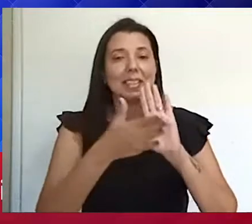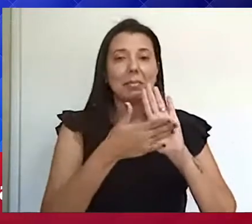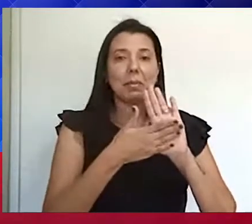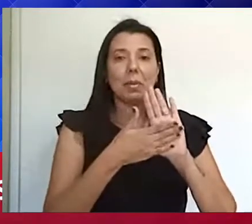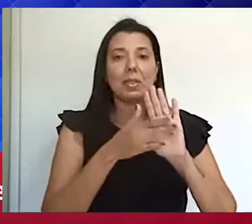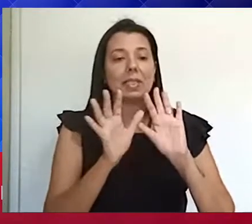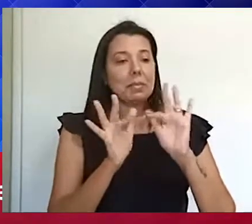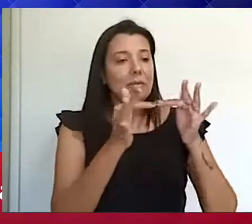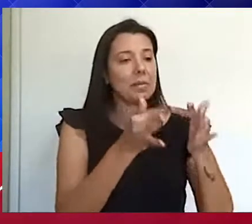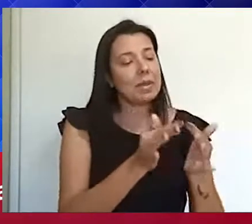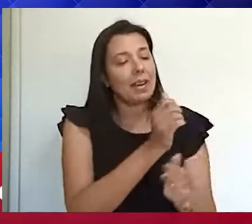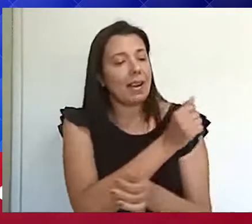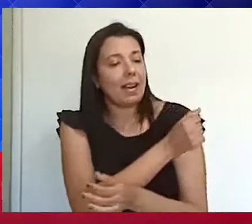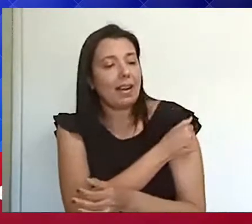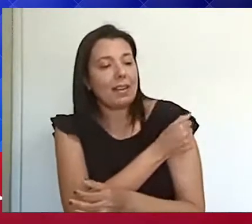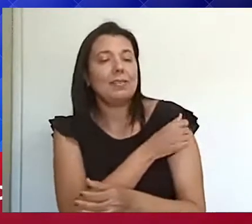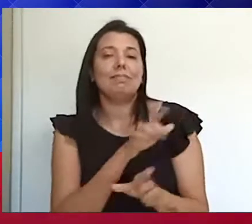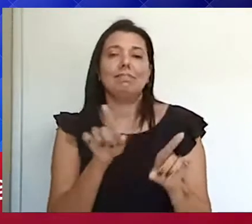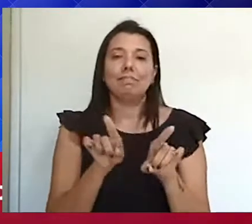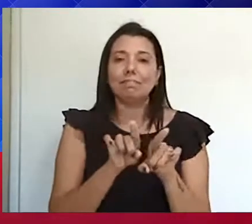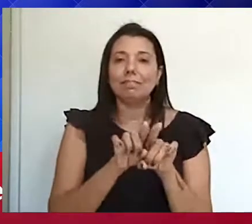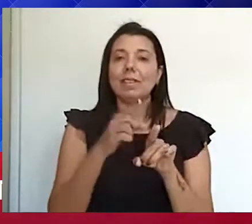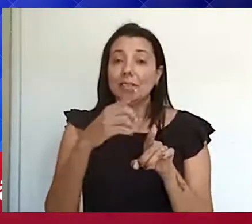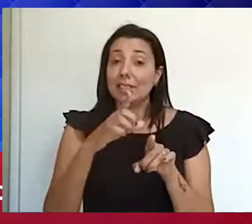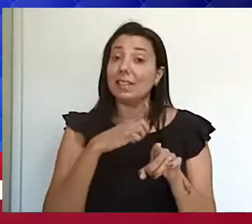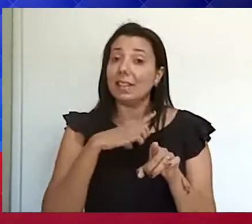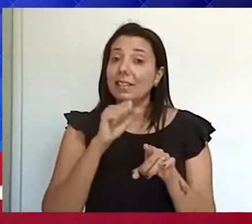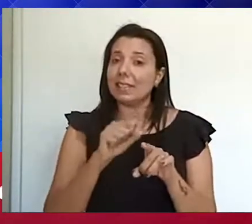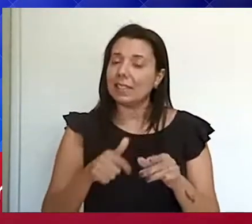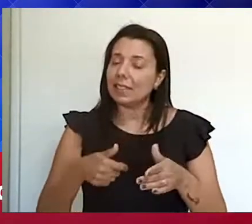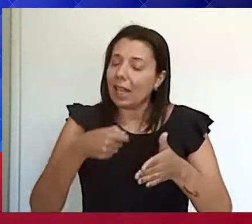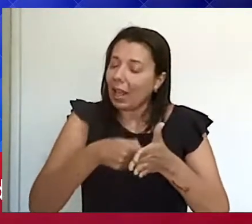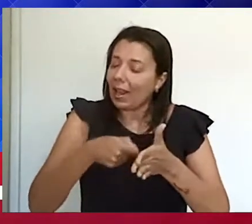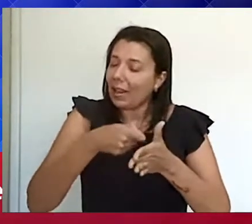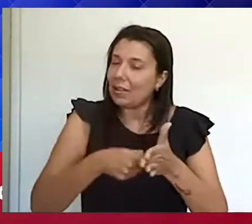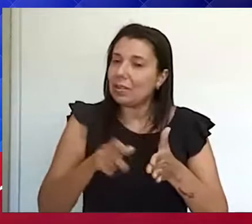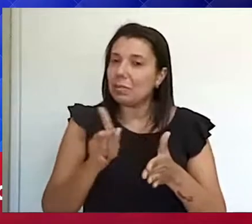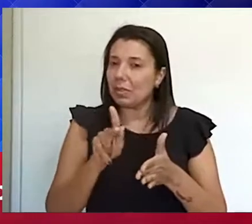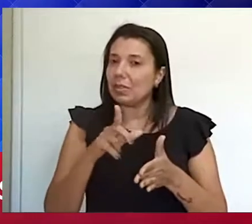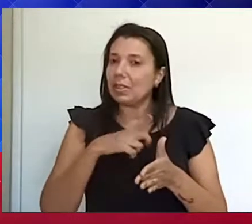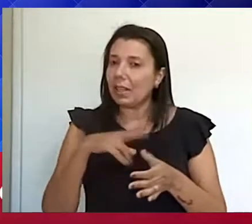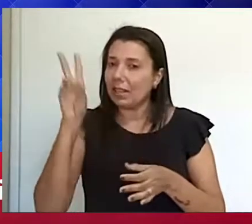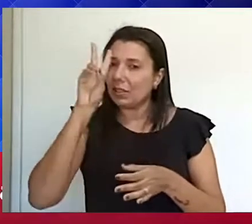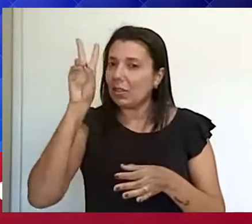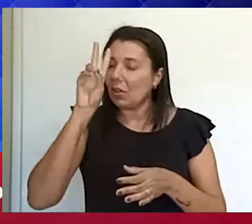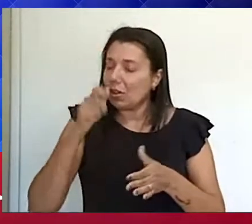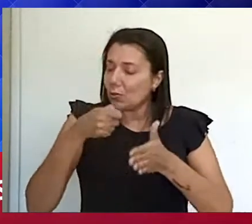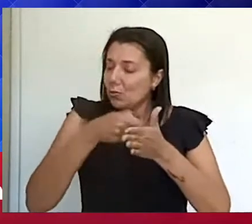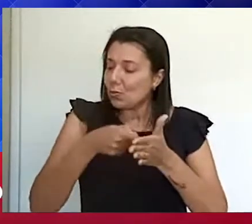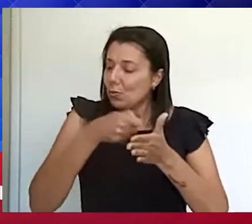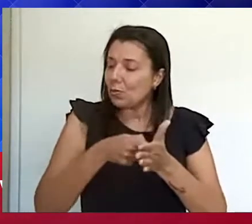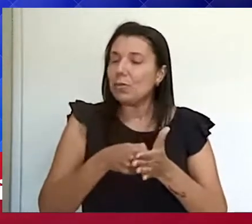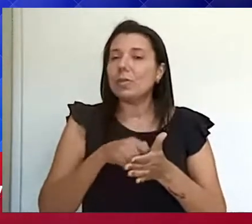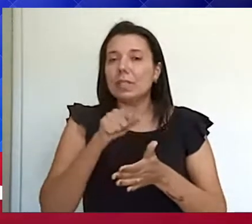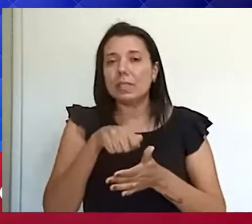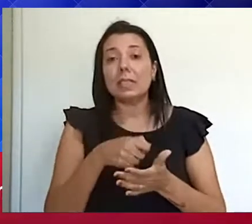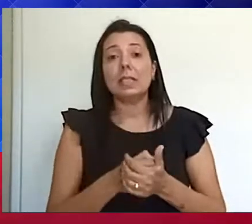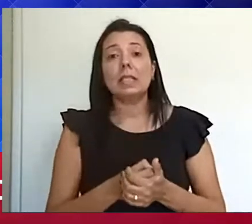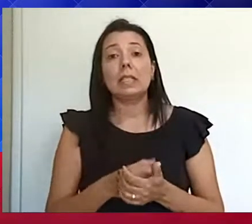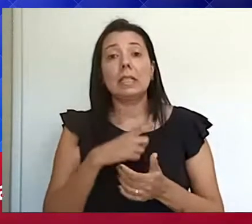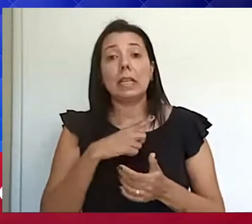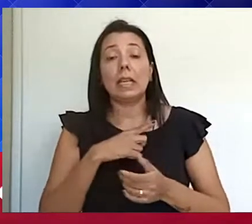os alunos, né, e mostrar que tem muita luta, sim. Os professores têm história de luta, estão resistindo, estão se